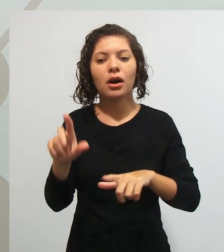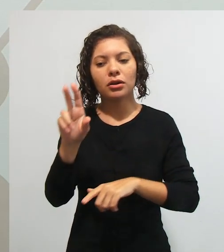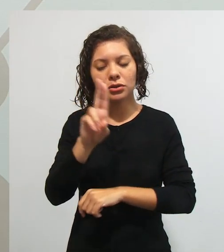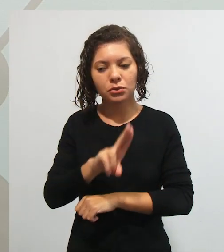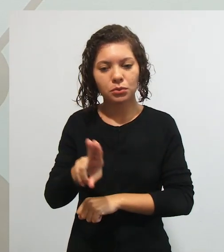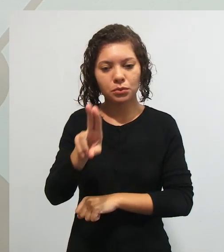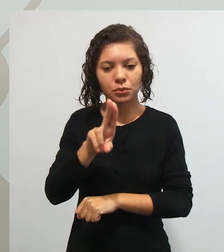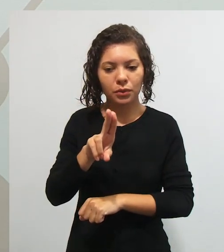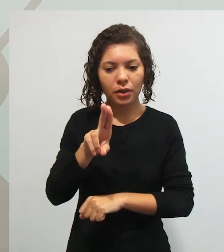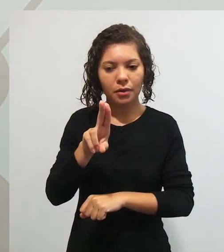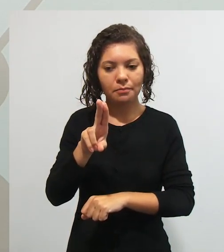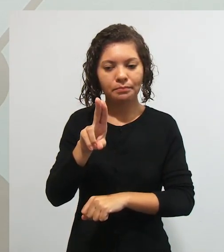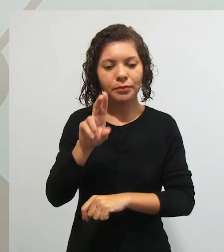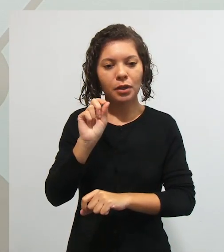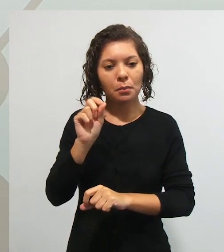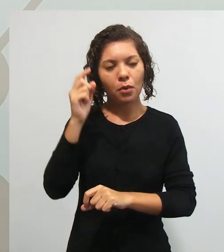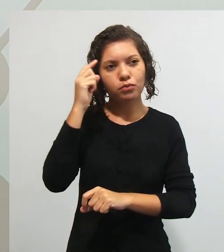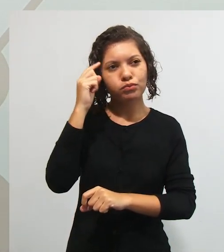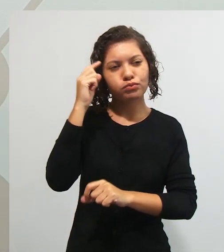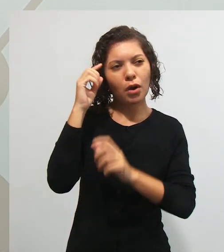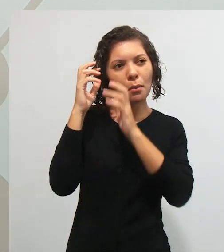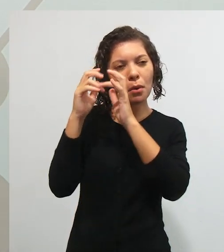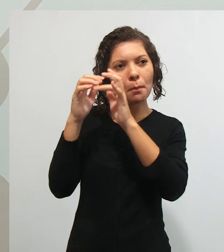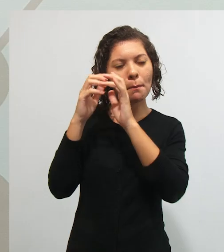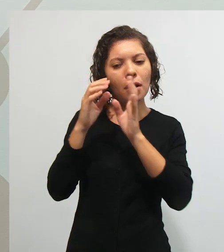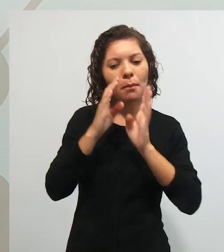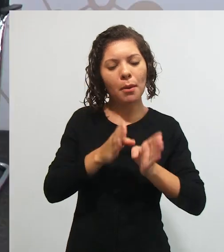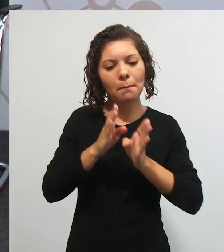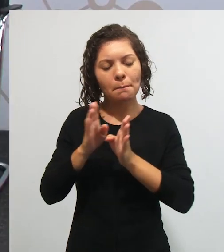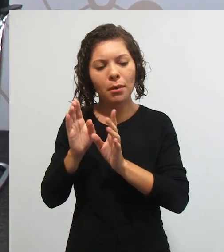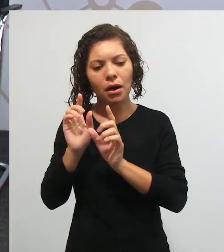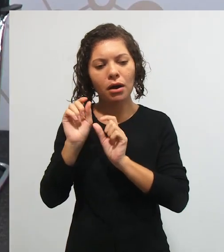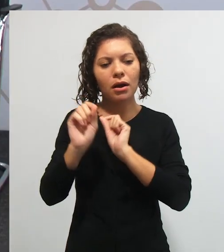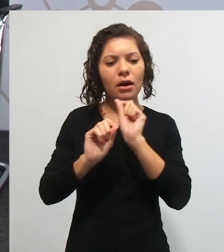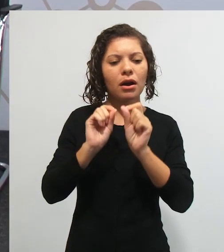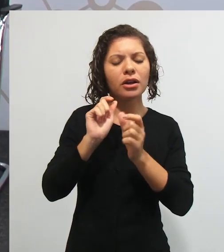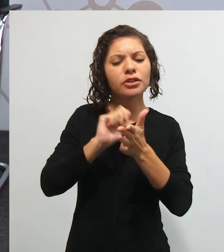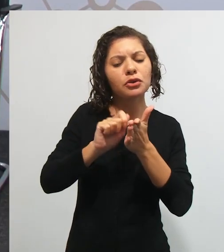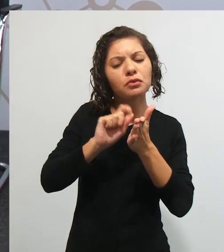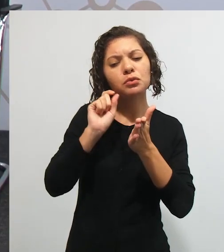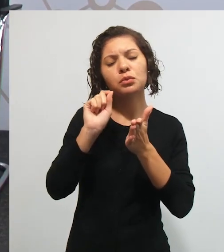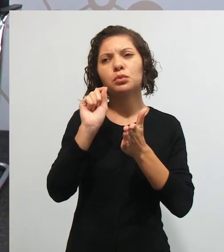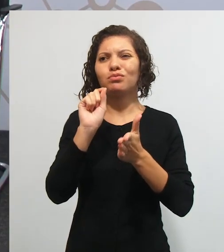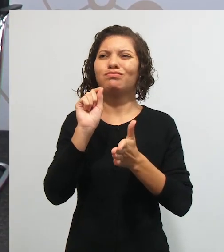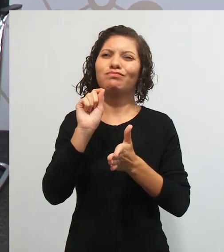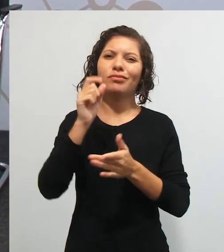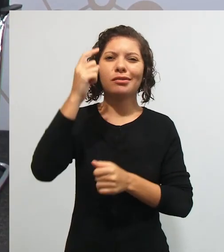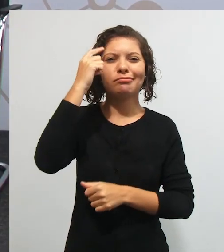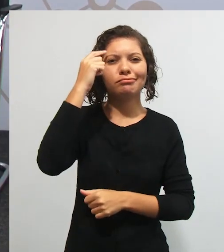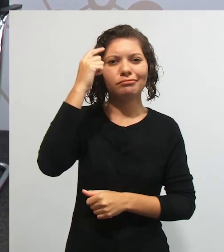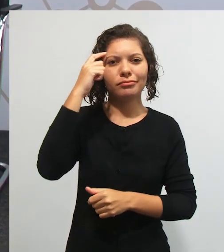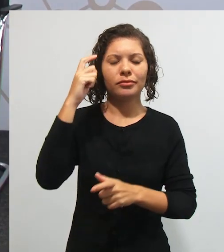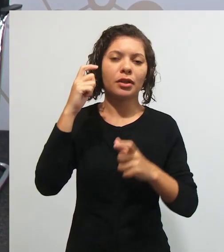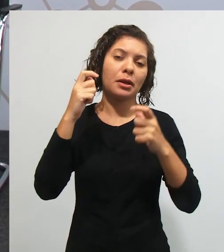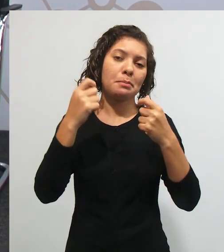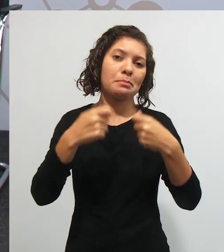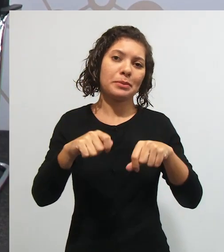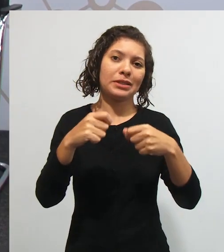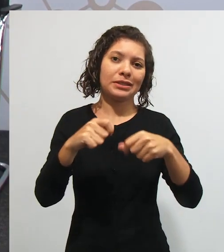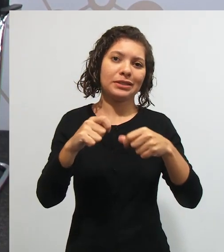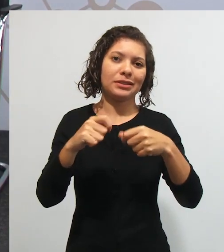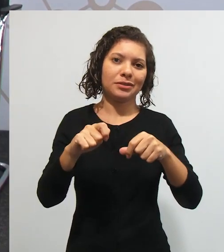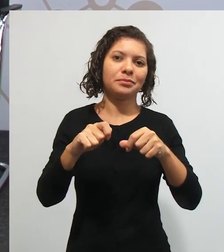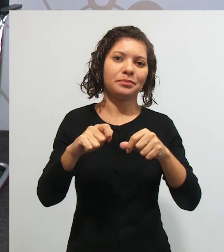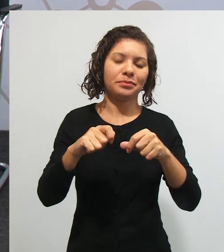homem, ao ser humano, trazê-la para cá, organizar o pensamento e, de novo, transferi-la